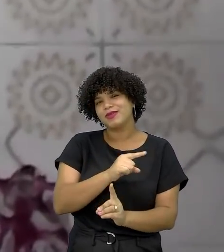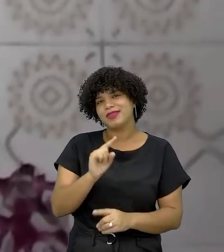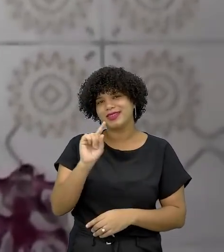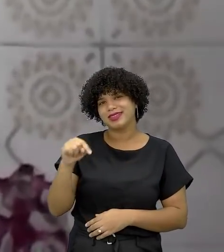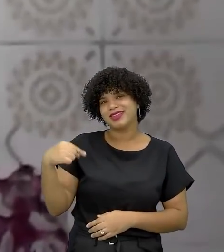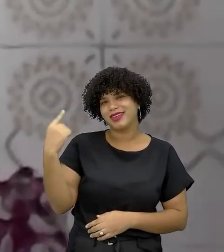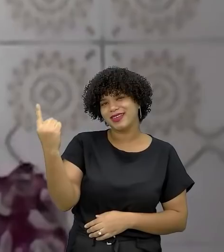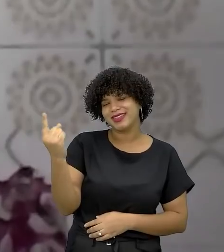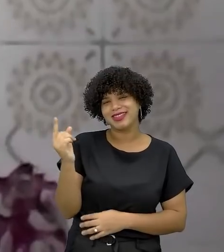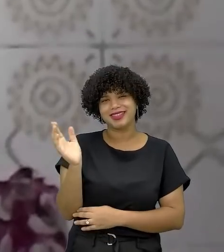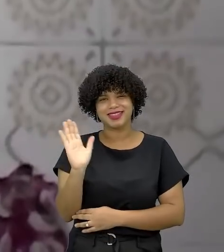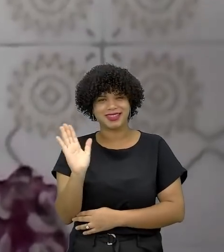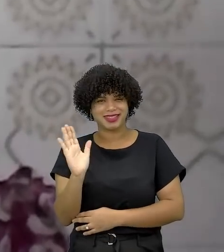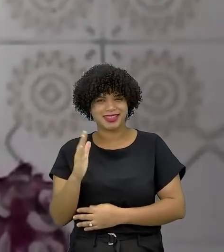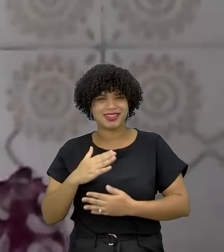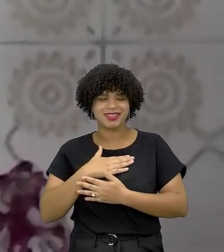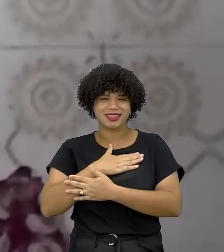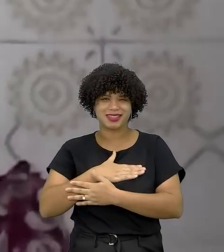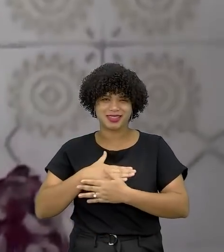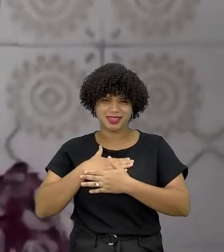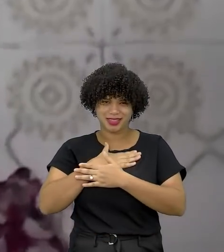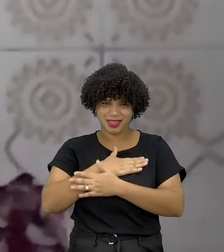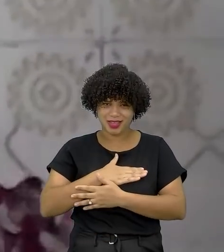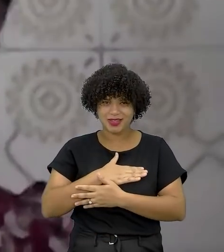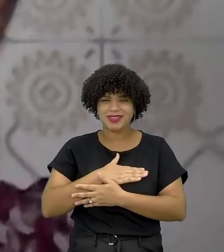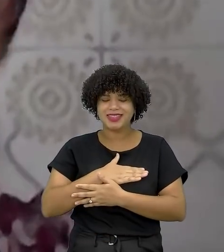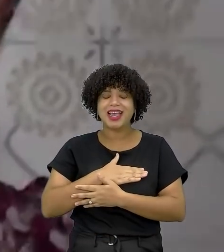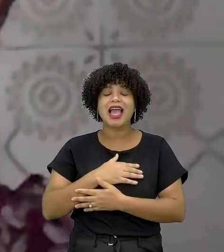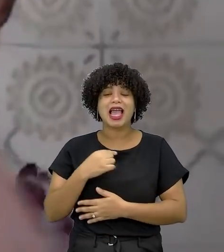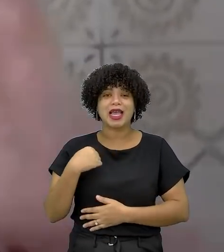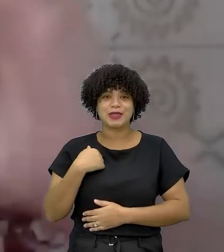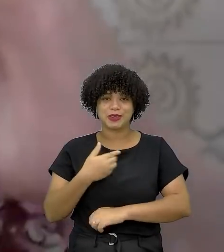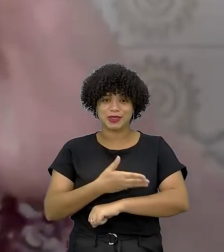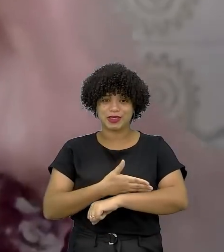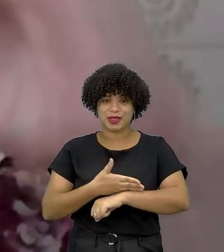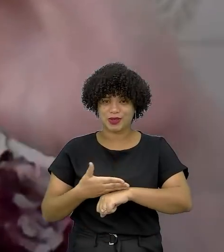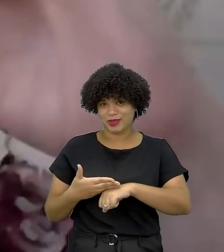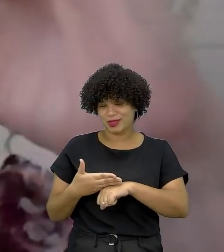estaremos aqui juntos. Foi um prazer muito grande. Como eu